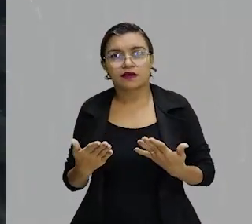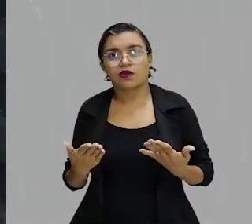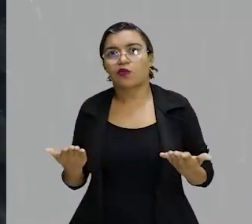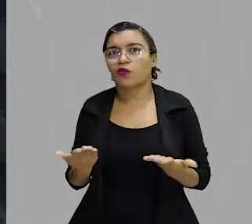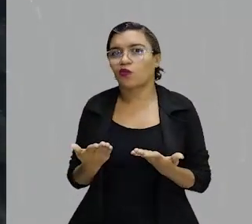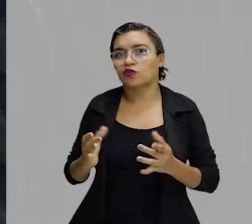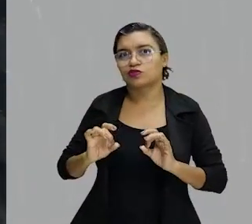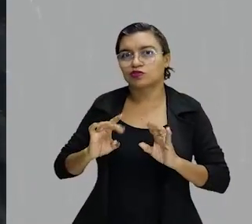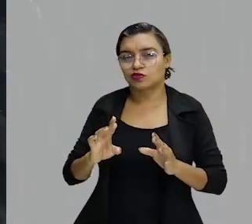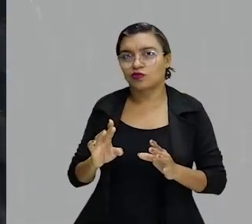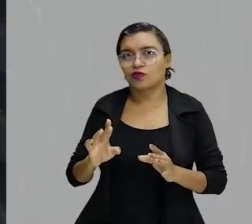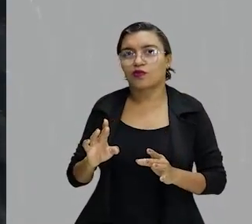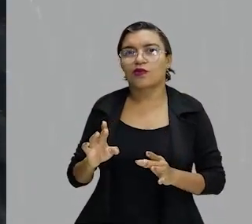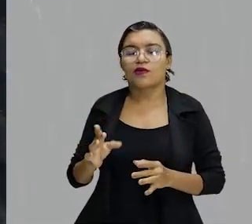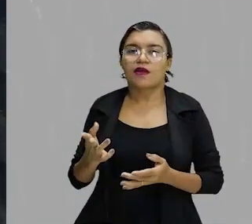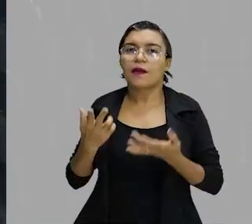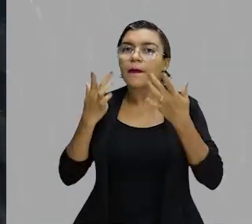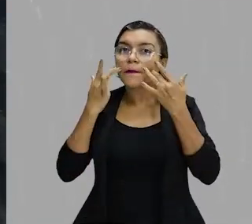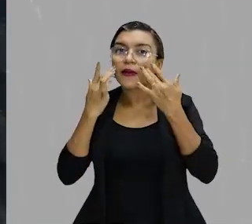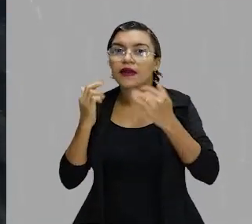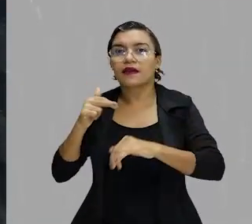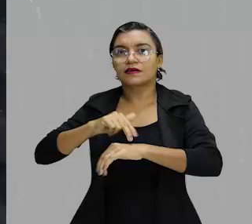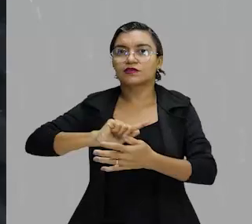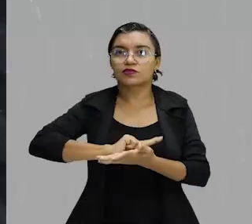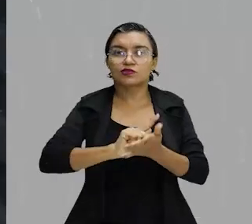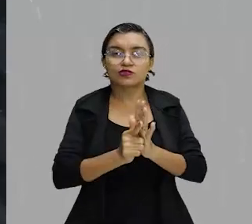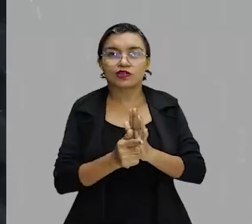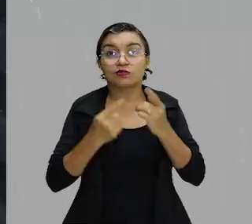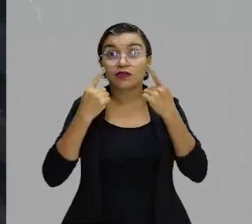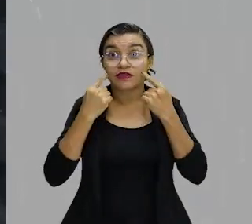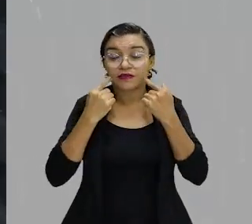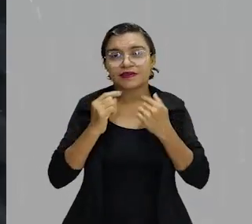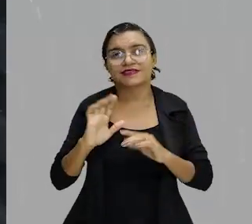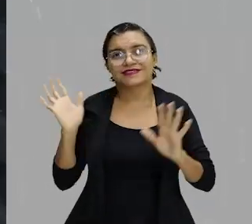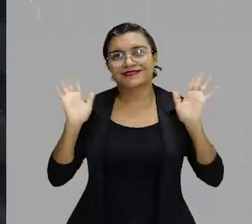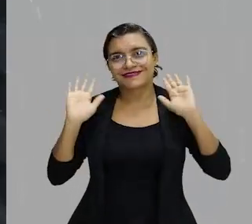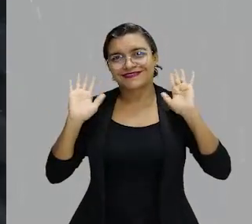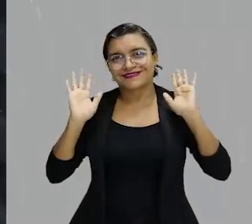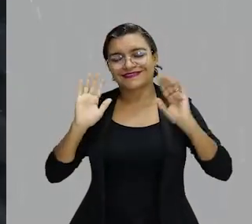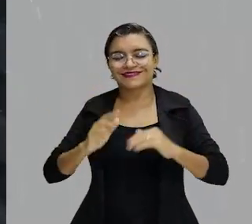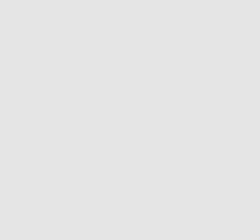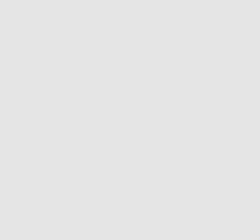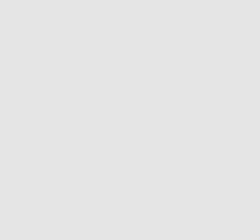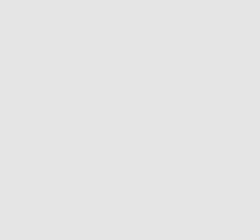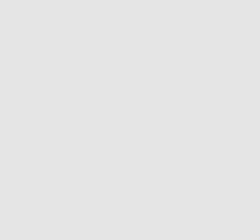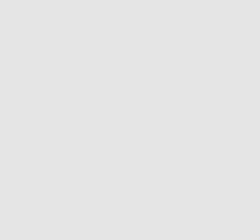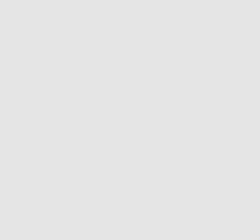Hoje nós falamos sobre peças, sobre o gênero dramático. Até a próxima. Bye, bye.